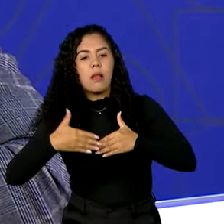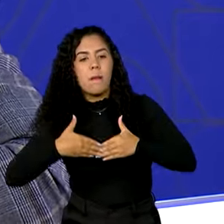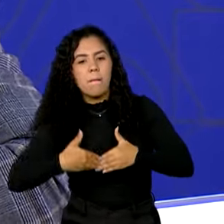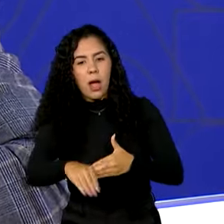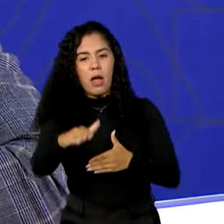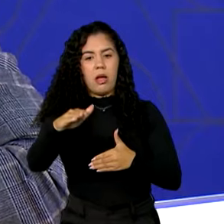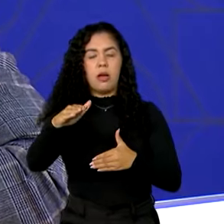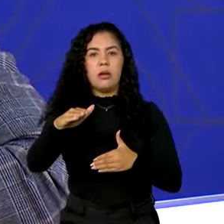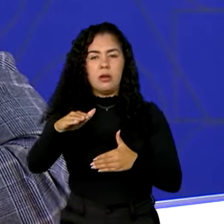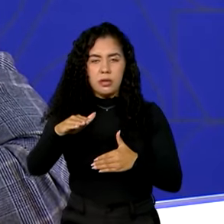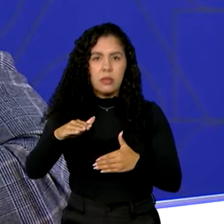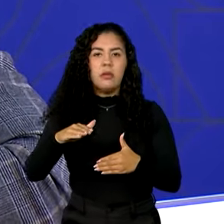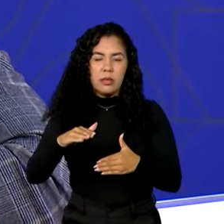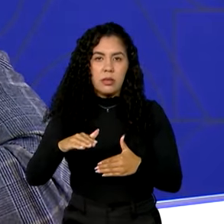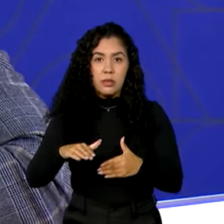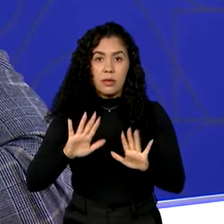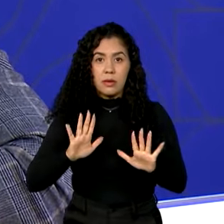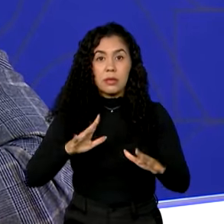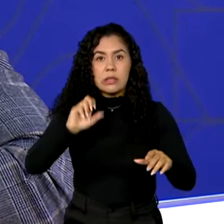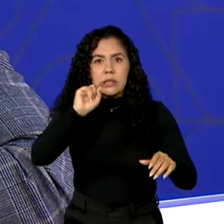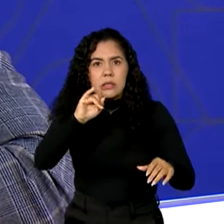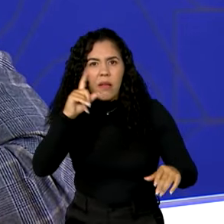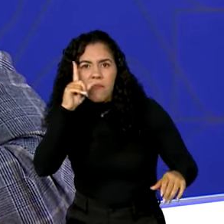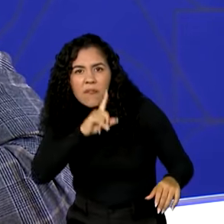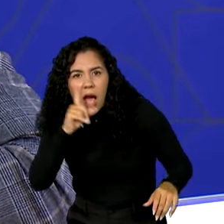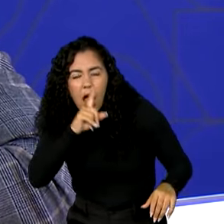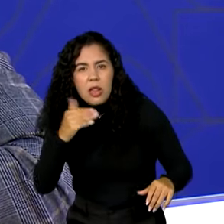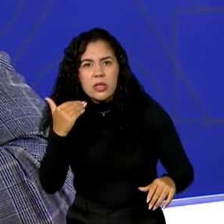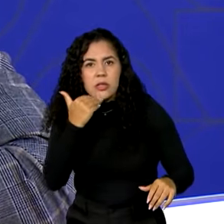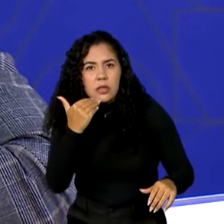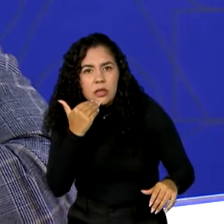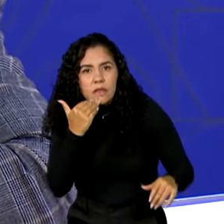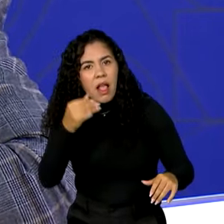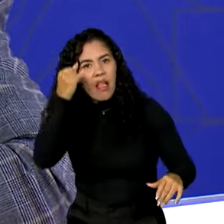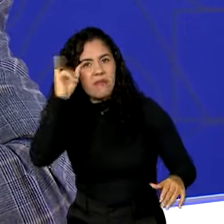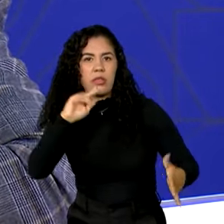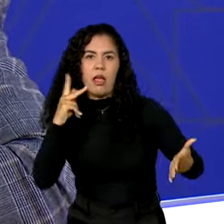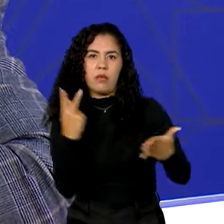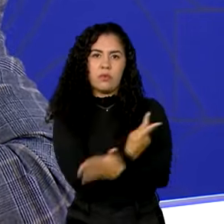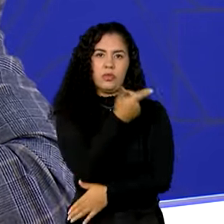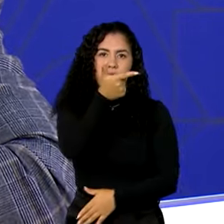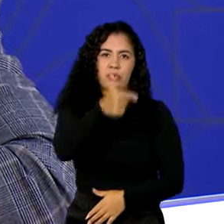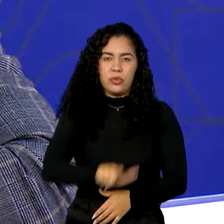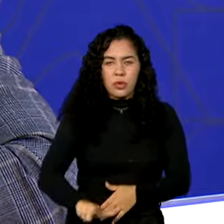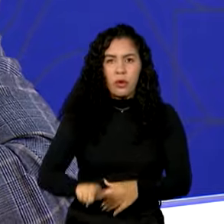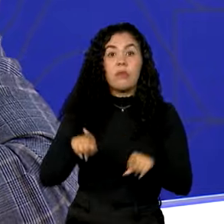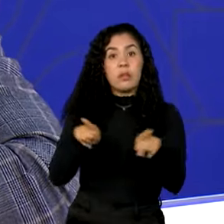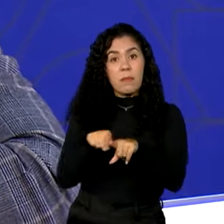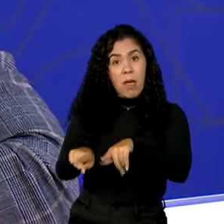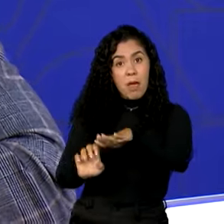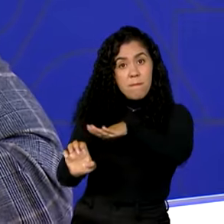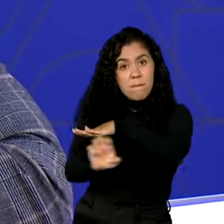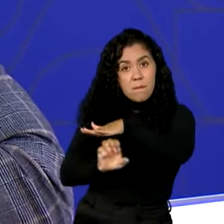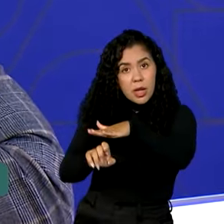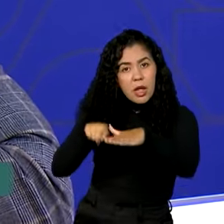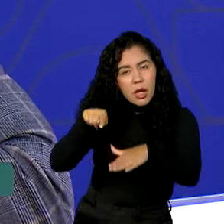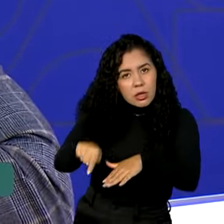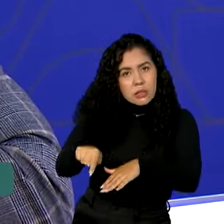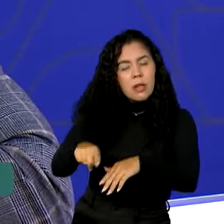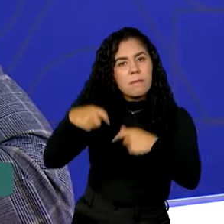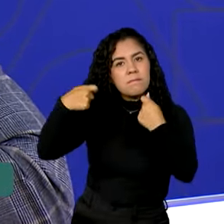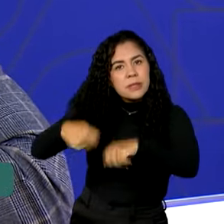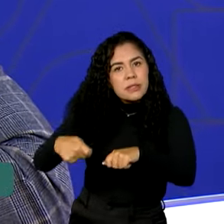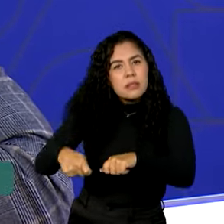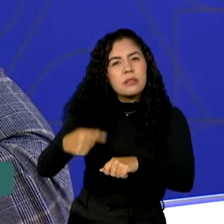para que as mesmas falhas não se configurem, para que de fato a empresa construa um